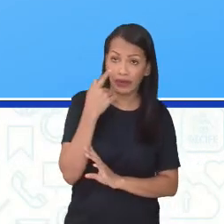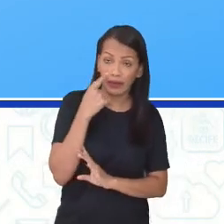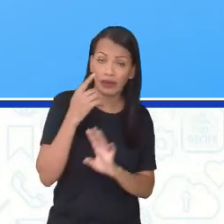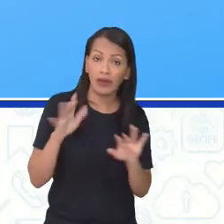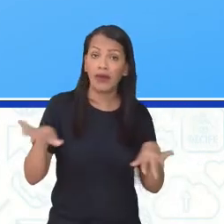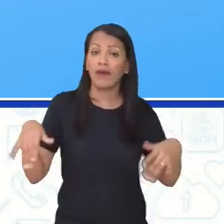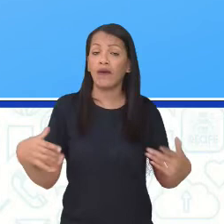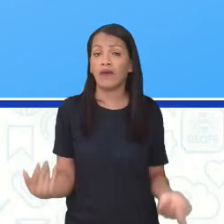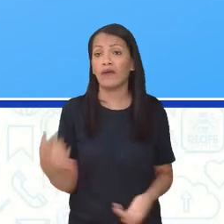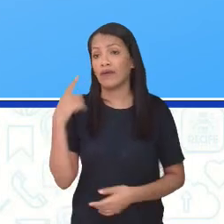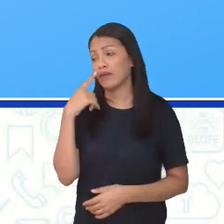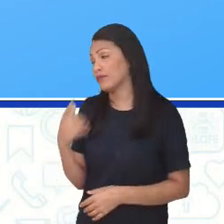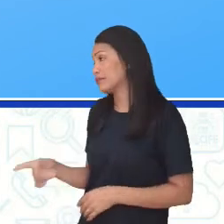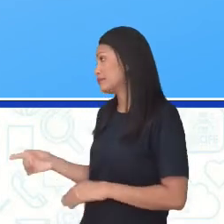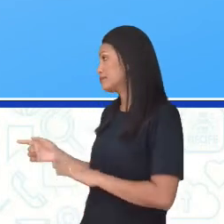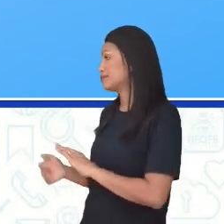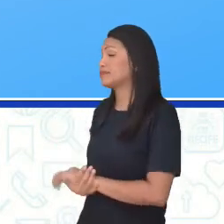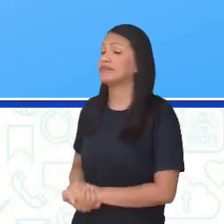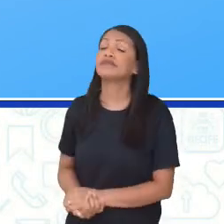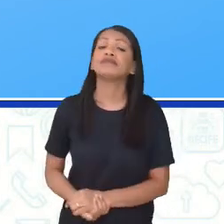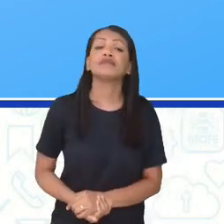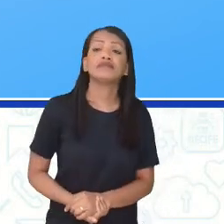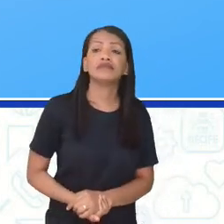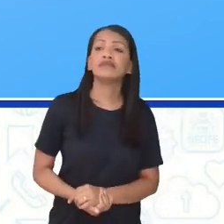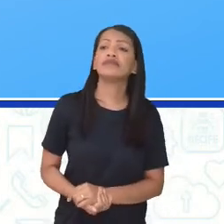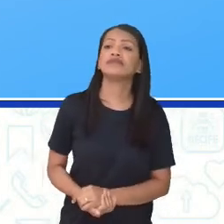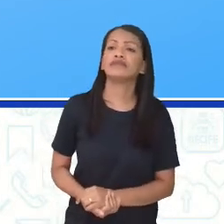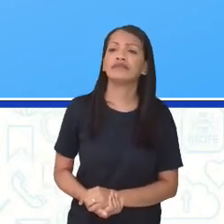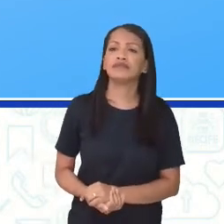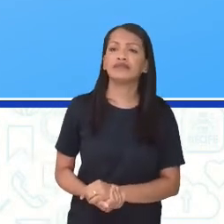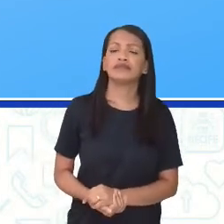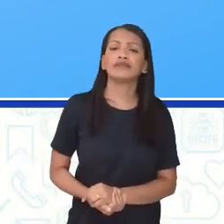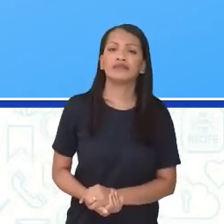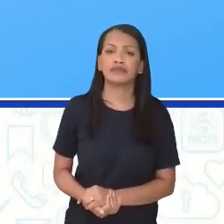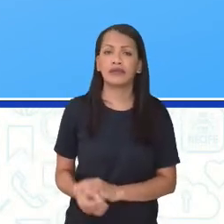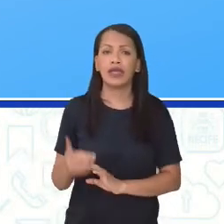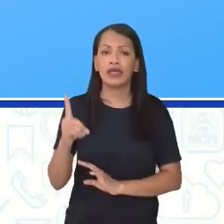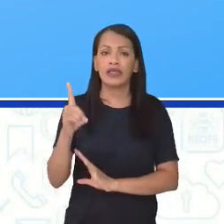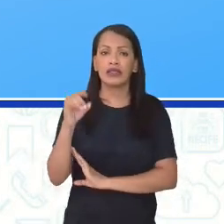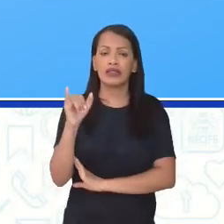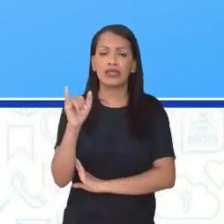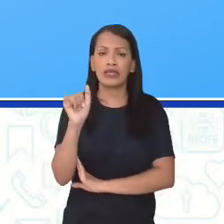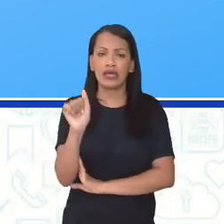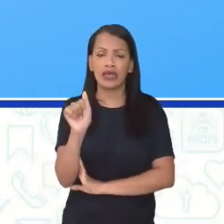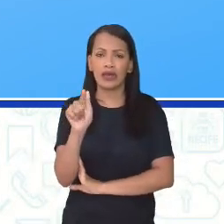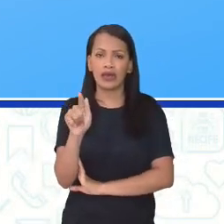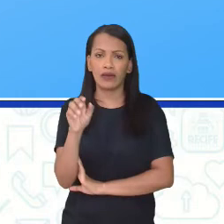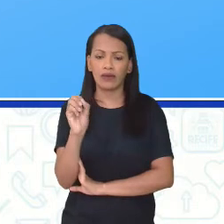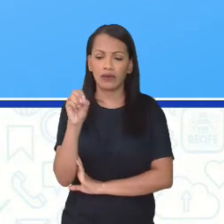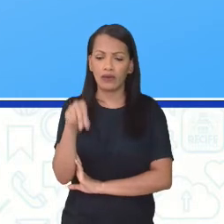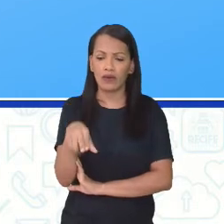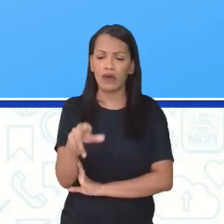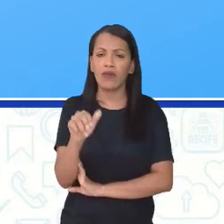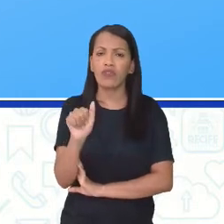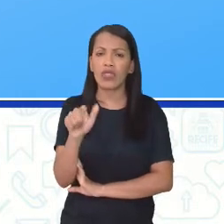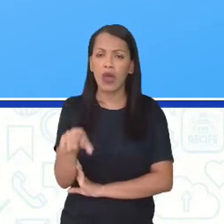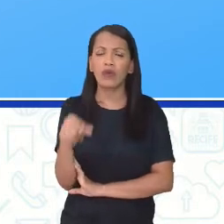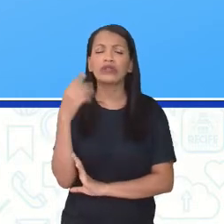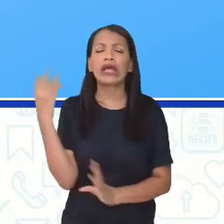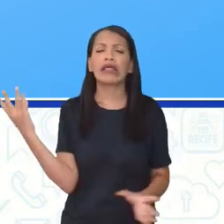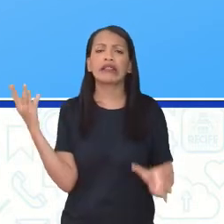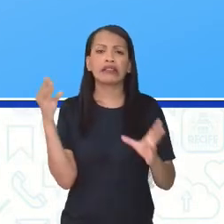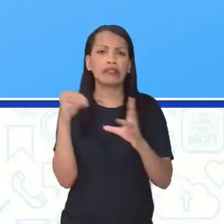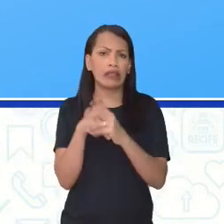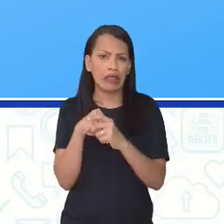Então, a diagonal é só o que está interno. Como a professora Marta já me ajudou aqui, se